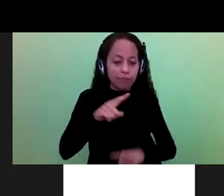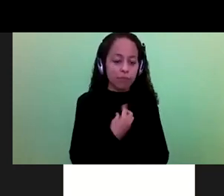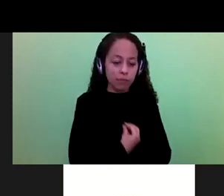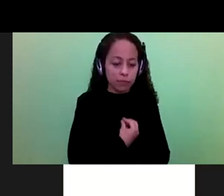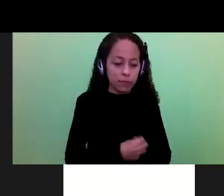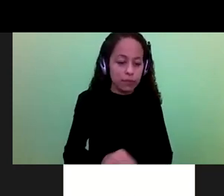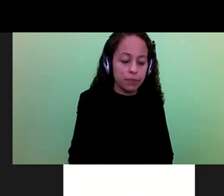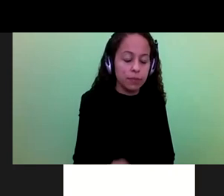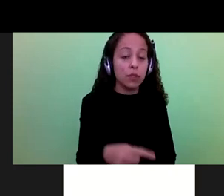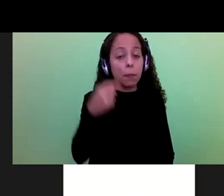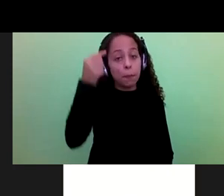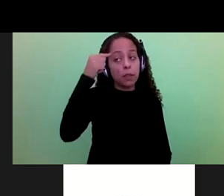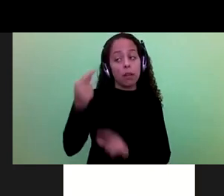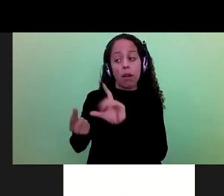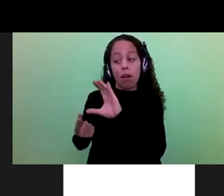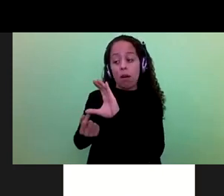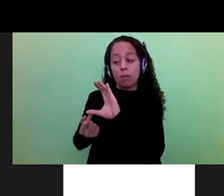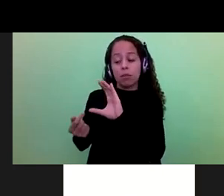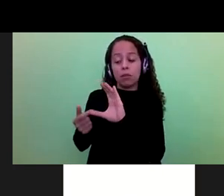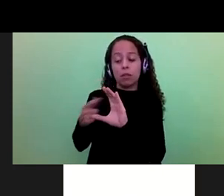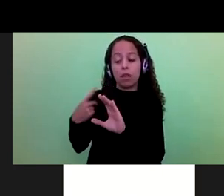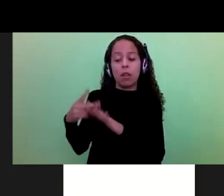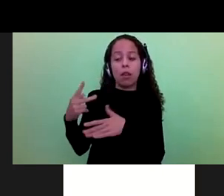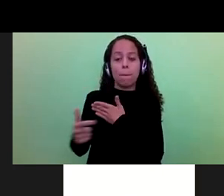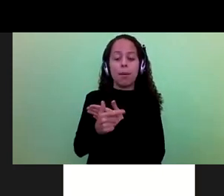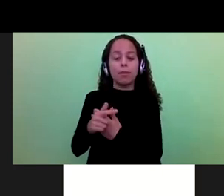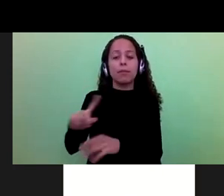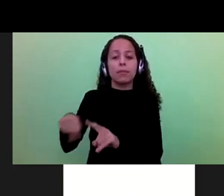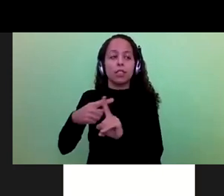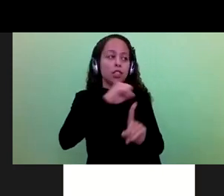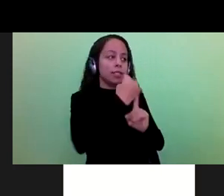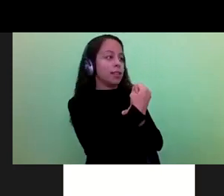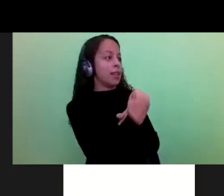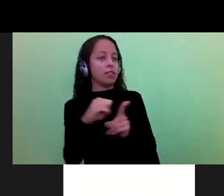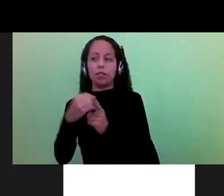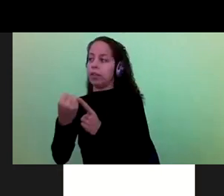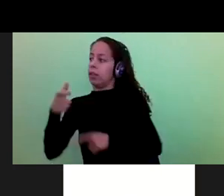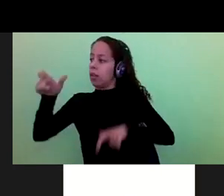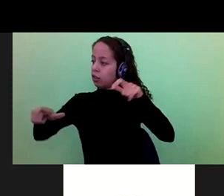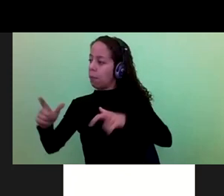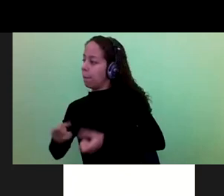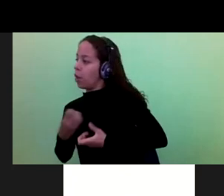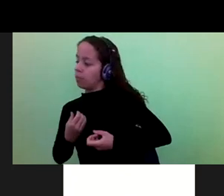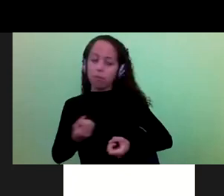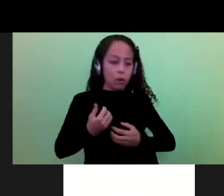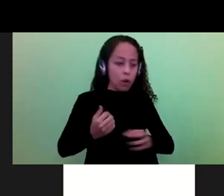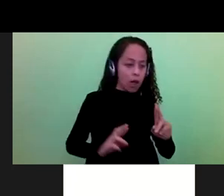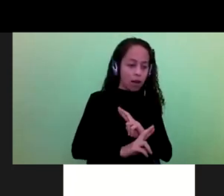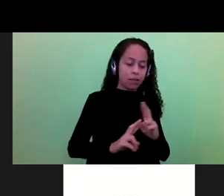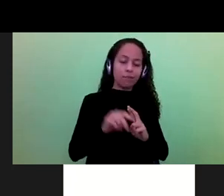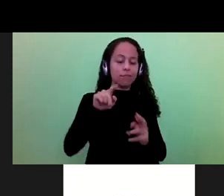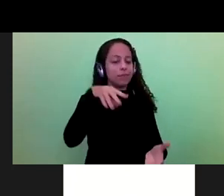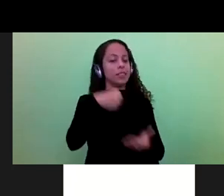o papel do capitalismo e as relações sociais de produção é um pensamento crítico.